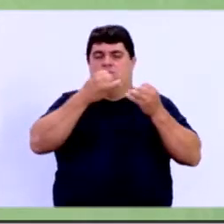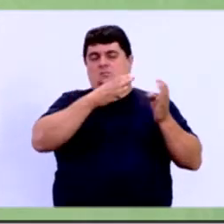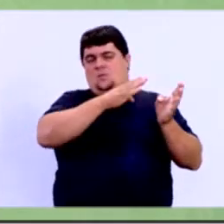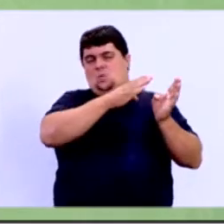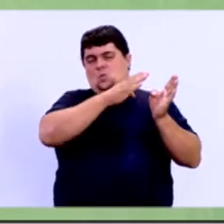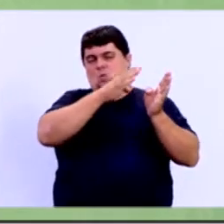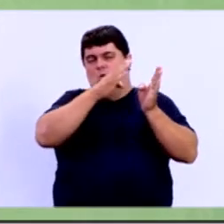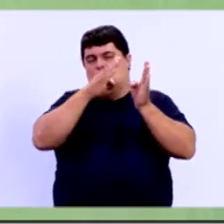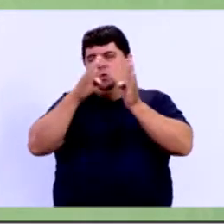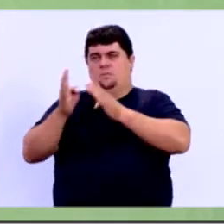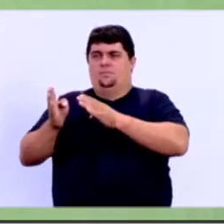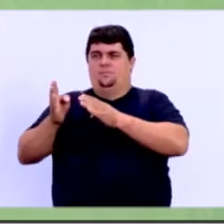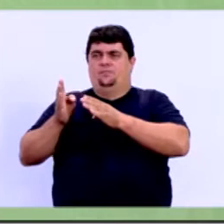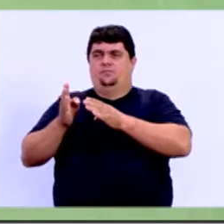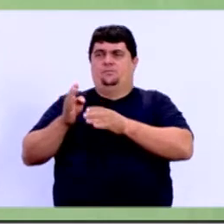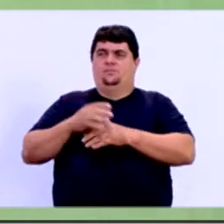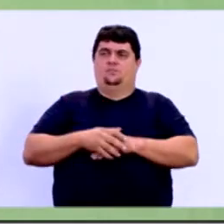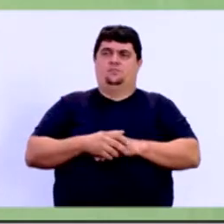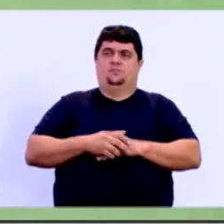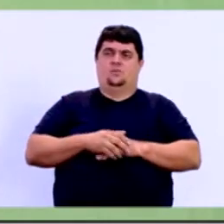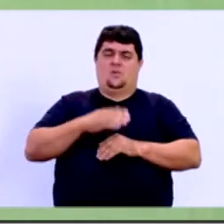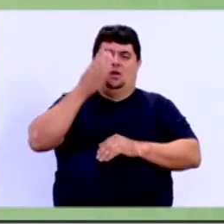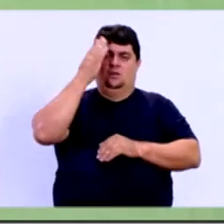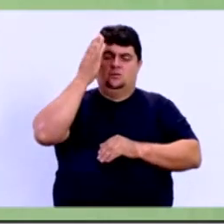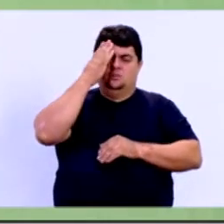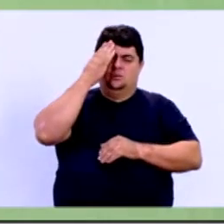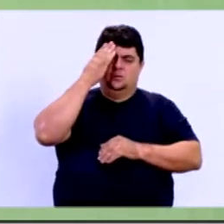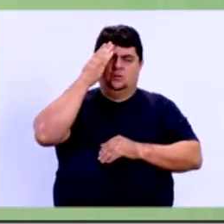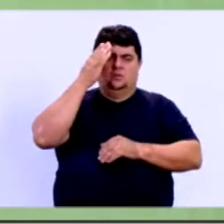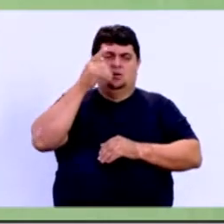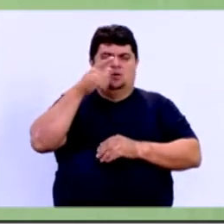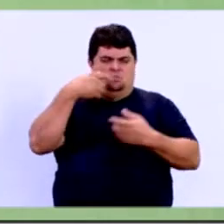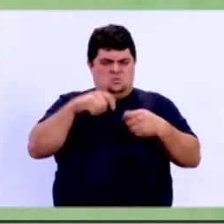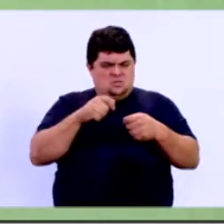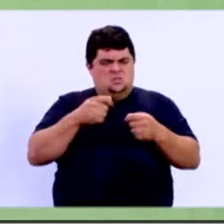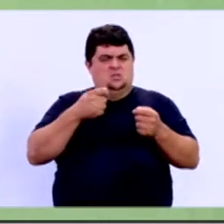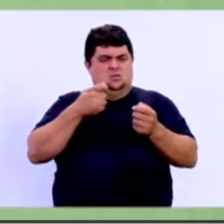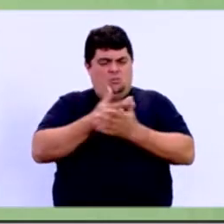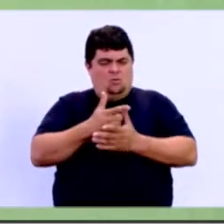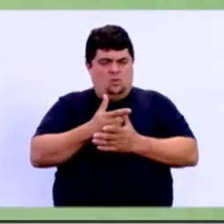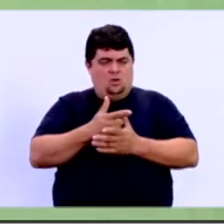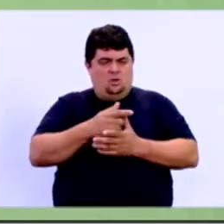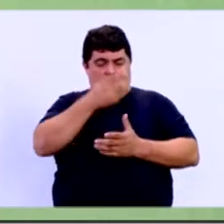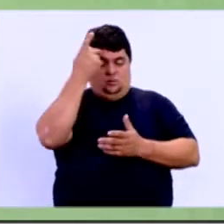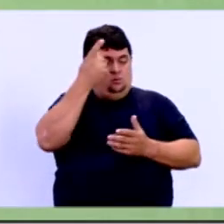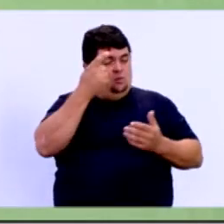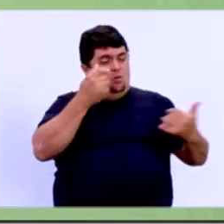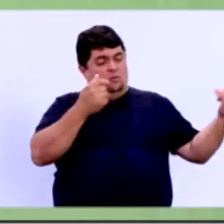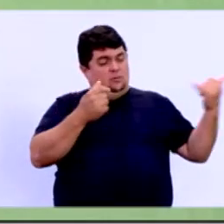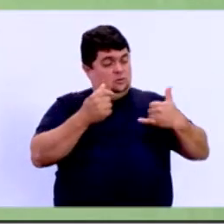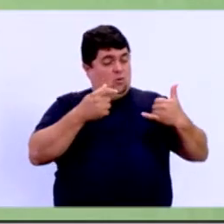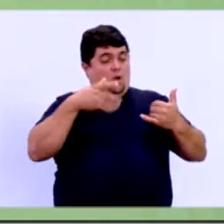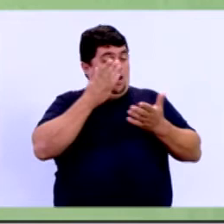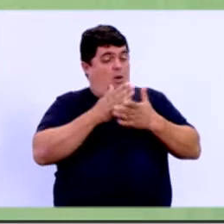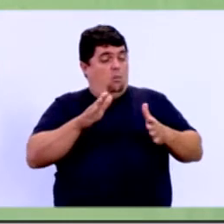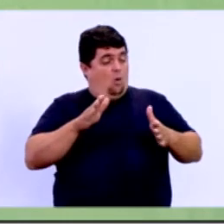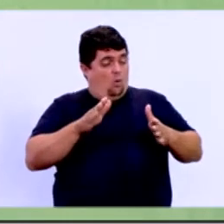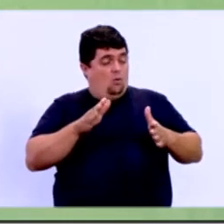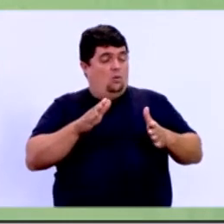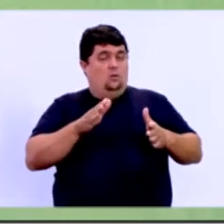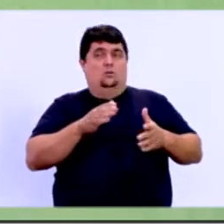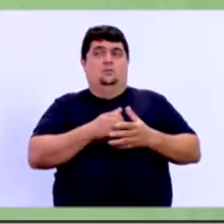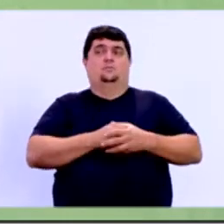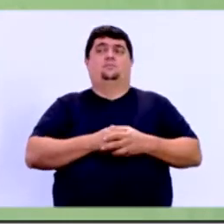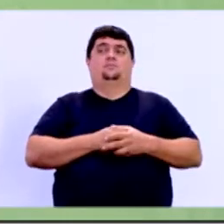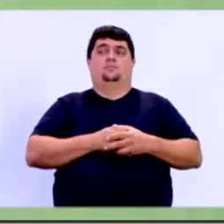compras ela tem que ser evidenciada, né, ou seja, o gestor de compras ele recebe uma demanda de compras, alguém pede dele para comprar alguma coisa, um